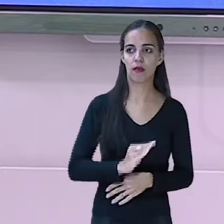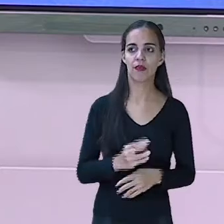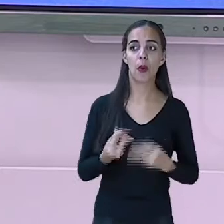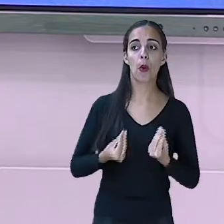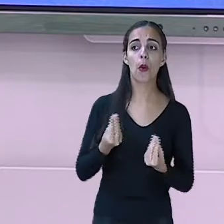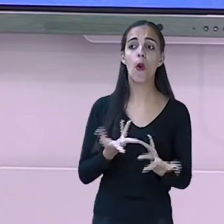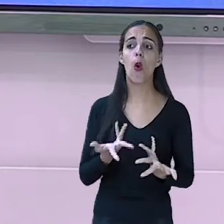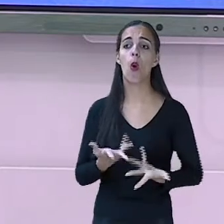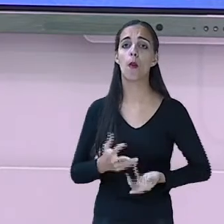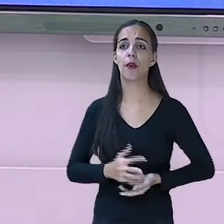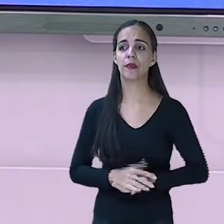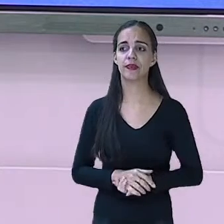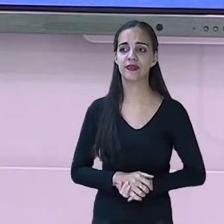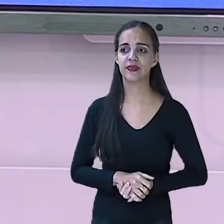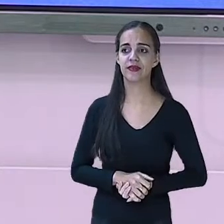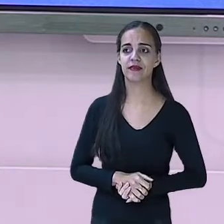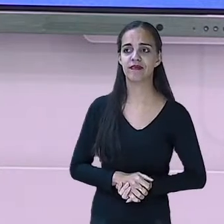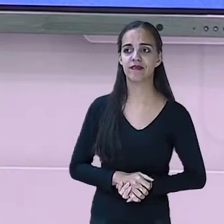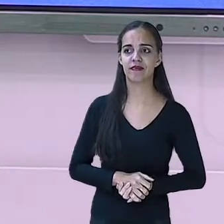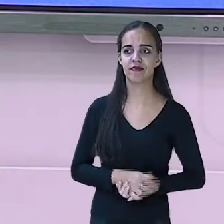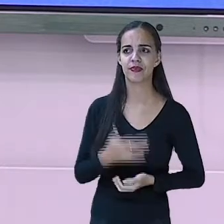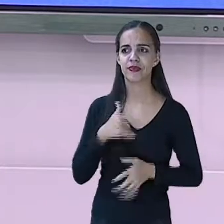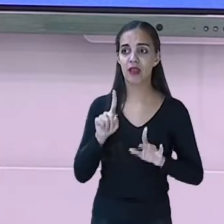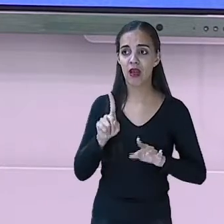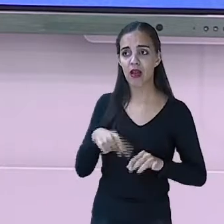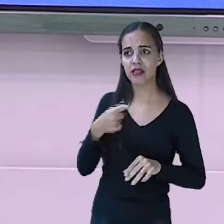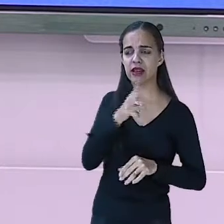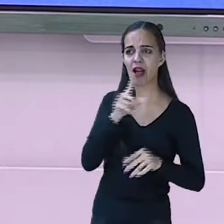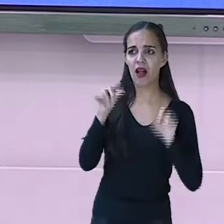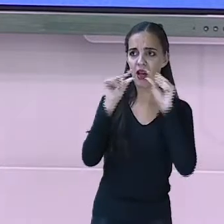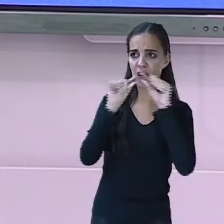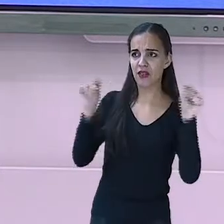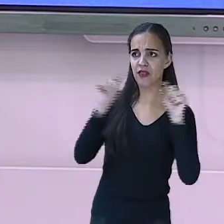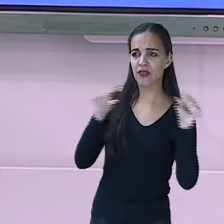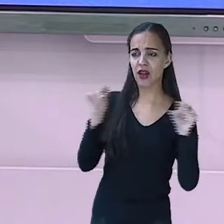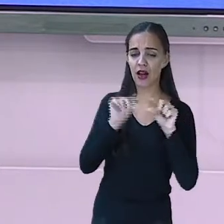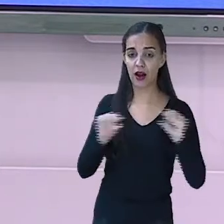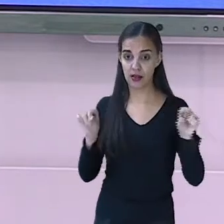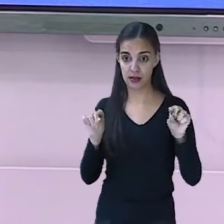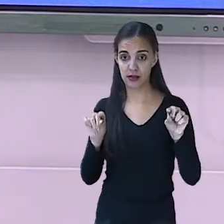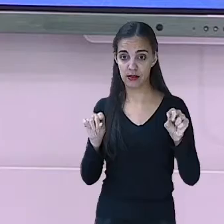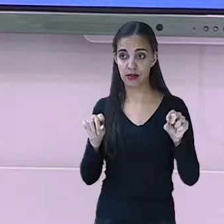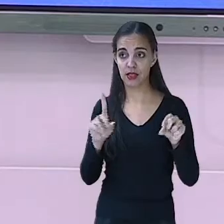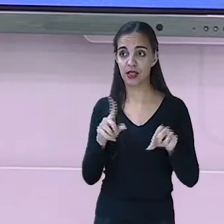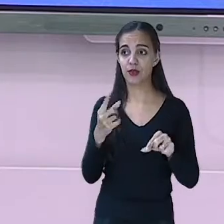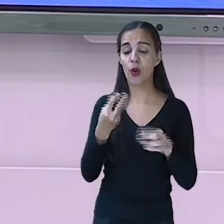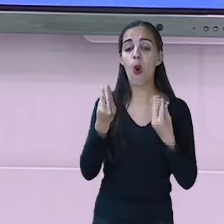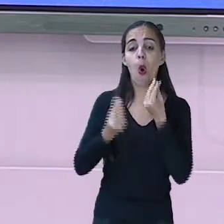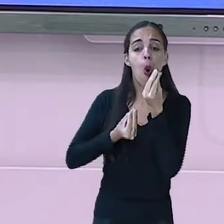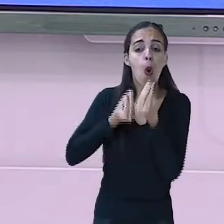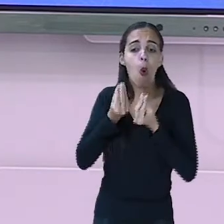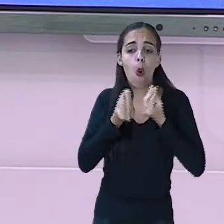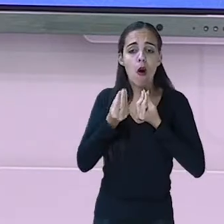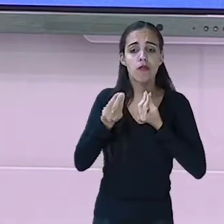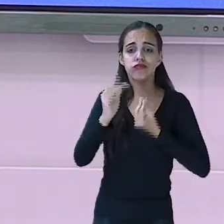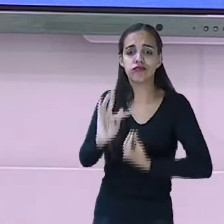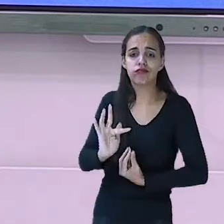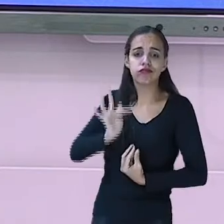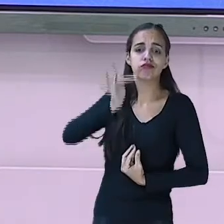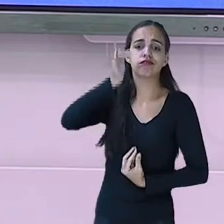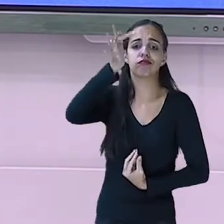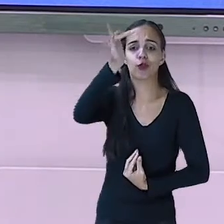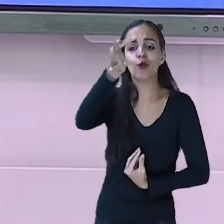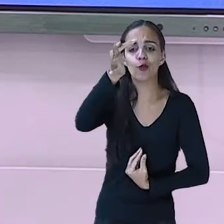a questão, esta é a frase. O que será do futuro que eu